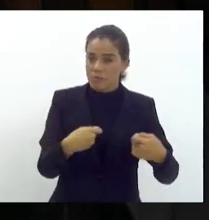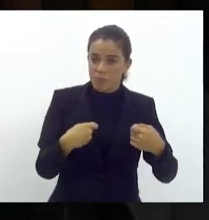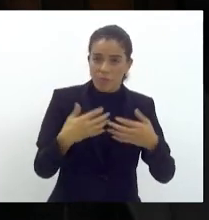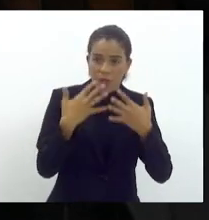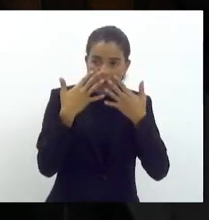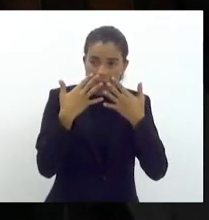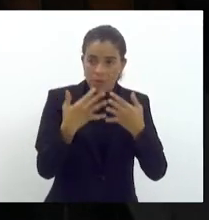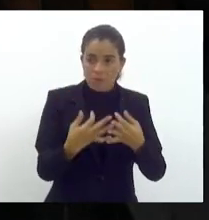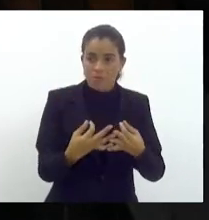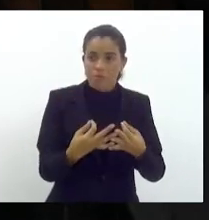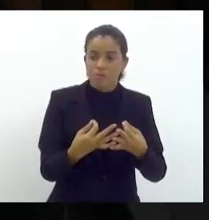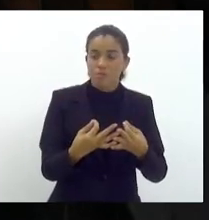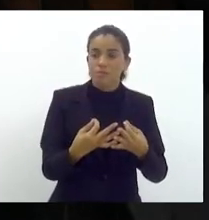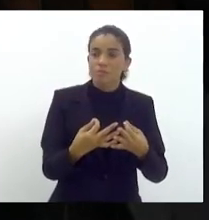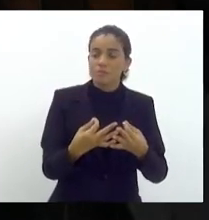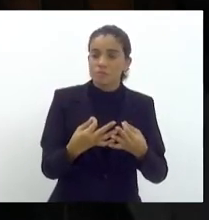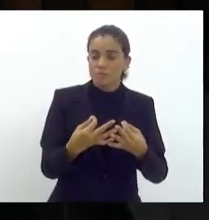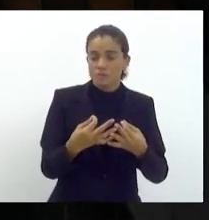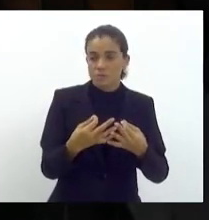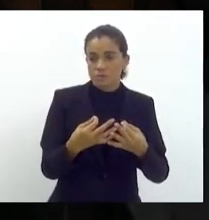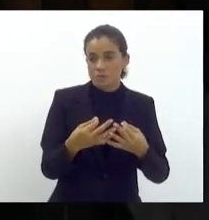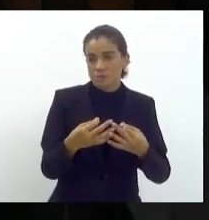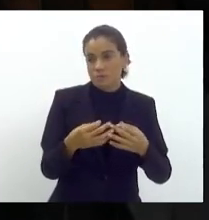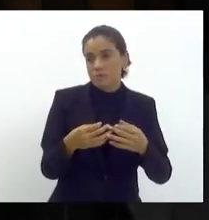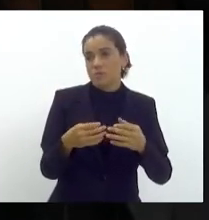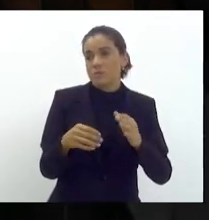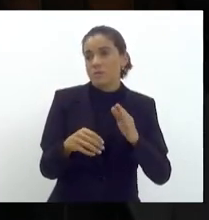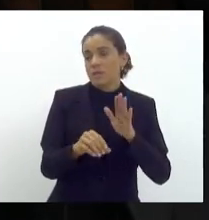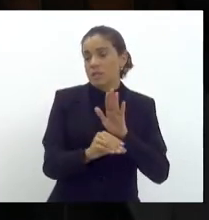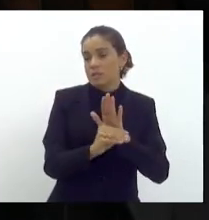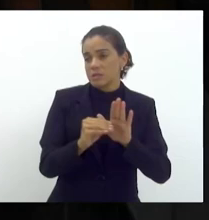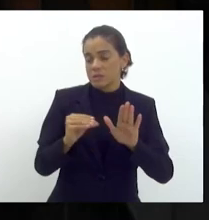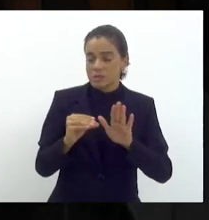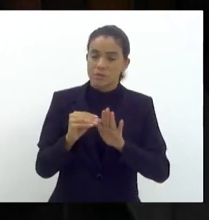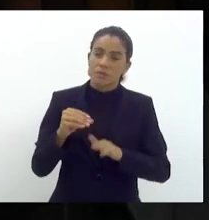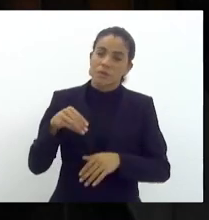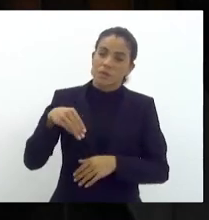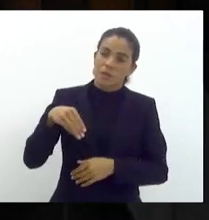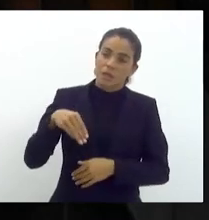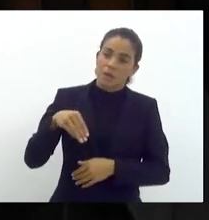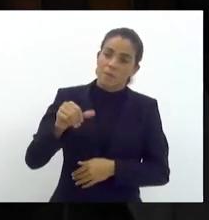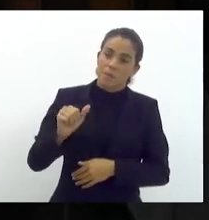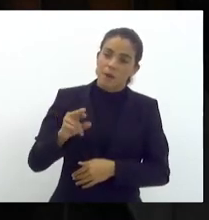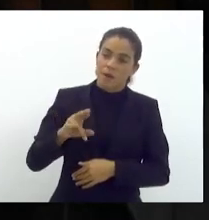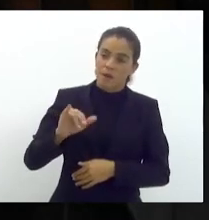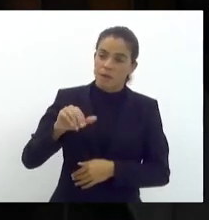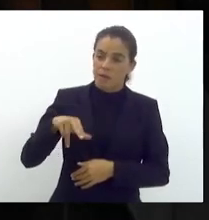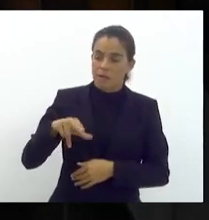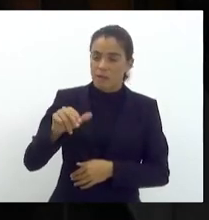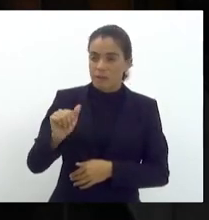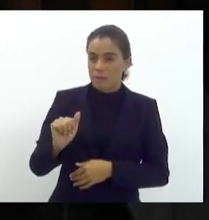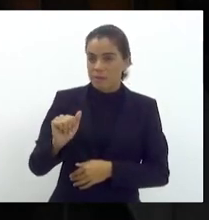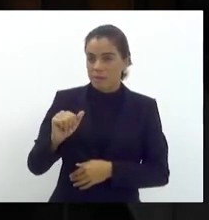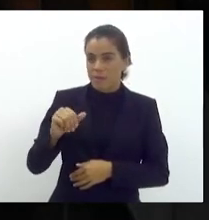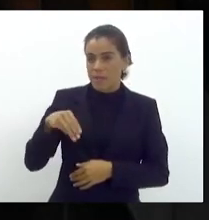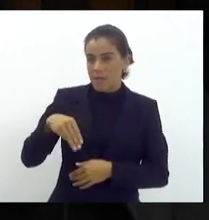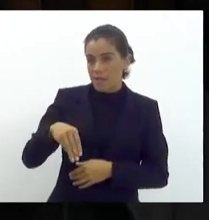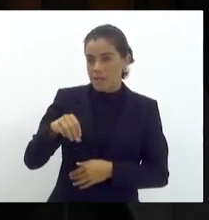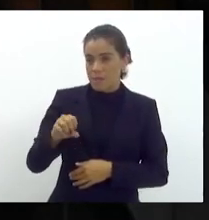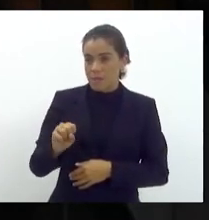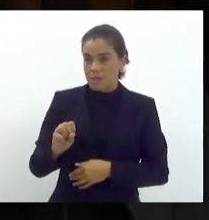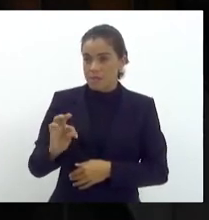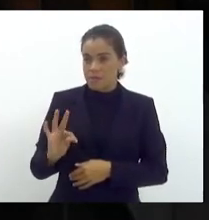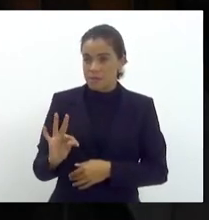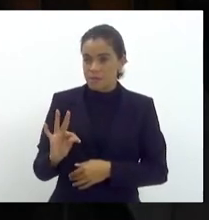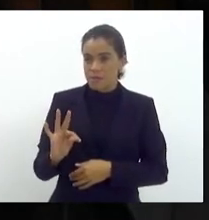observação dessa emenda da deputada Marina do PSD do MST